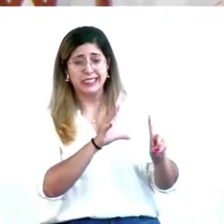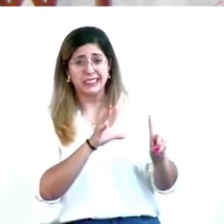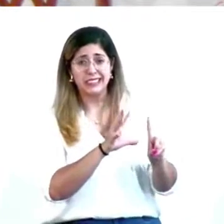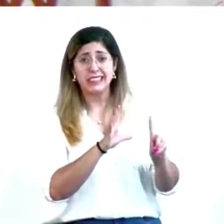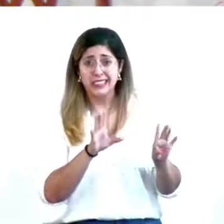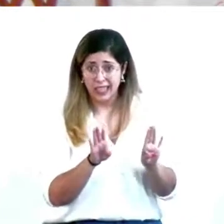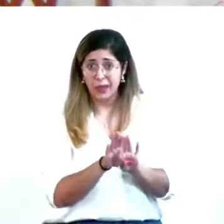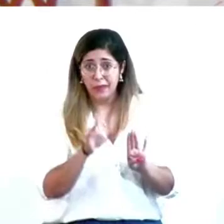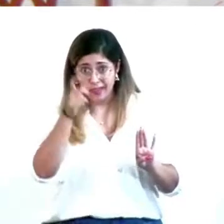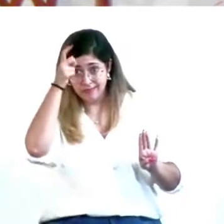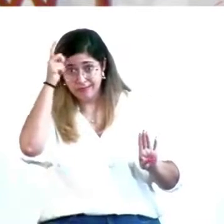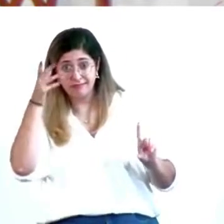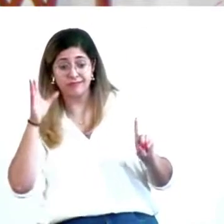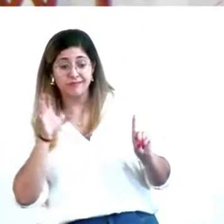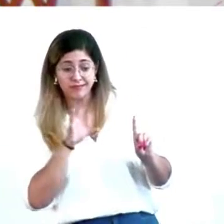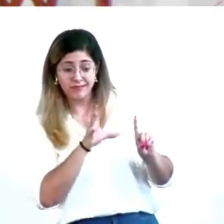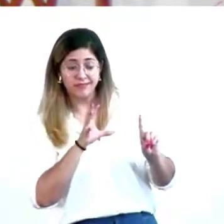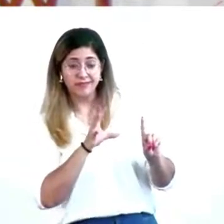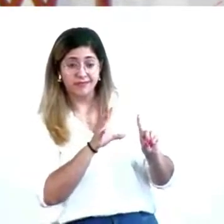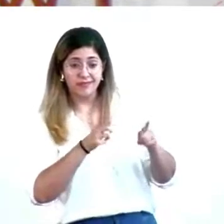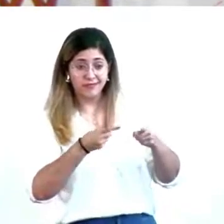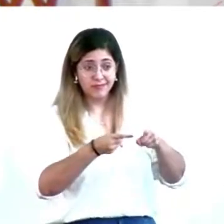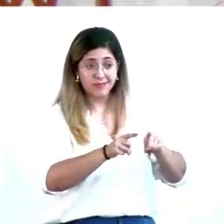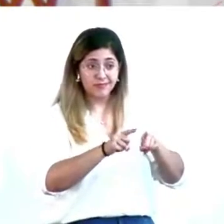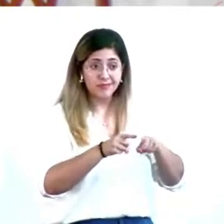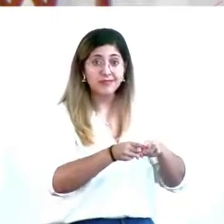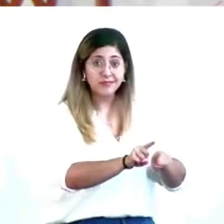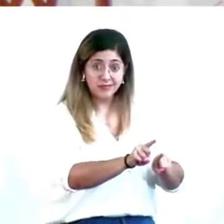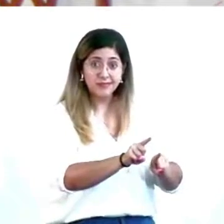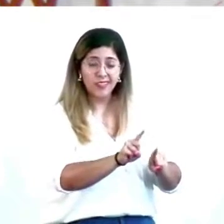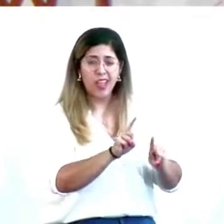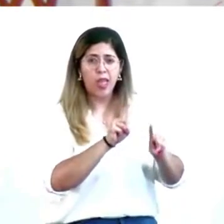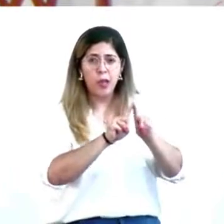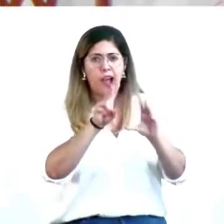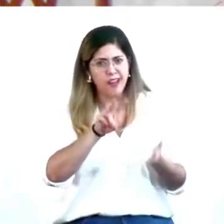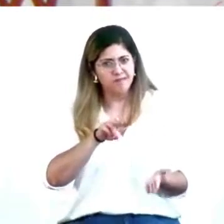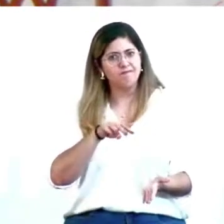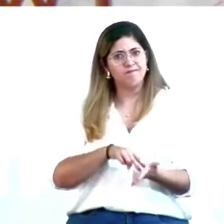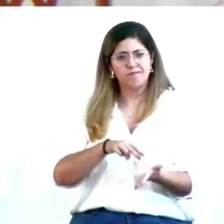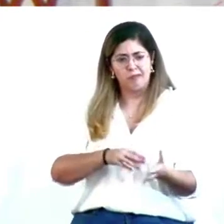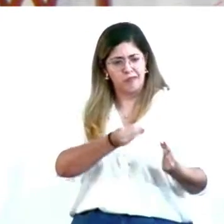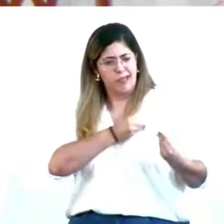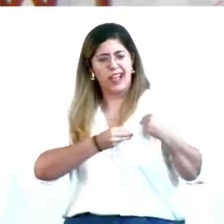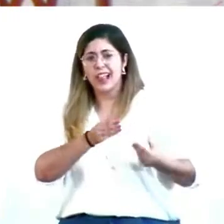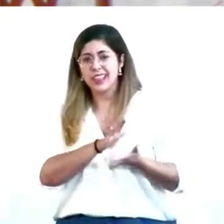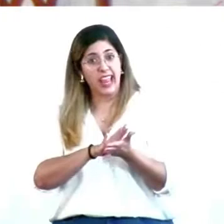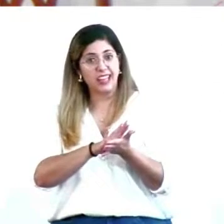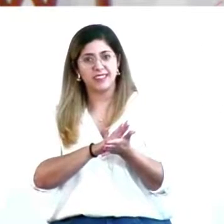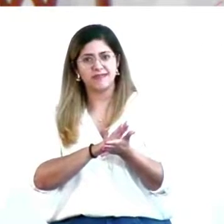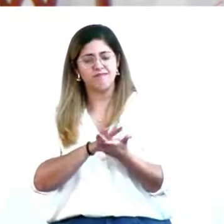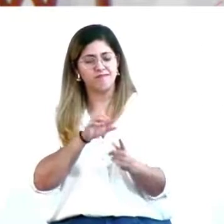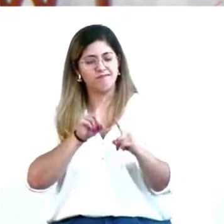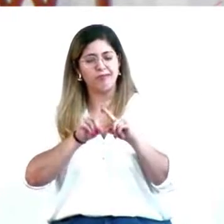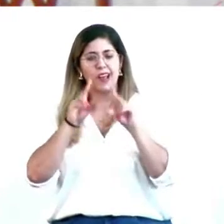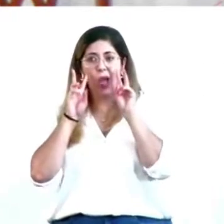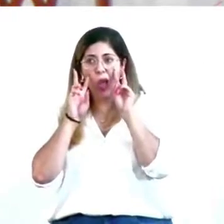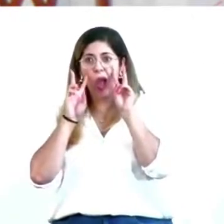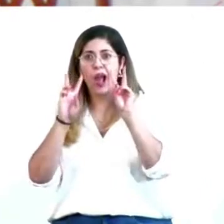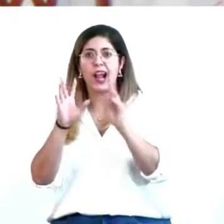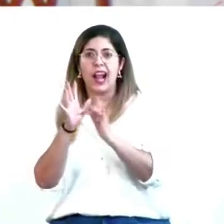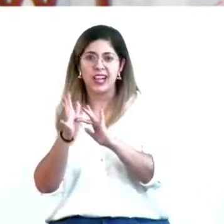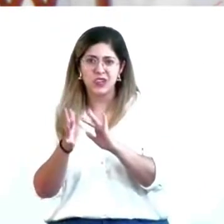Ele então passou por este mundo. Nós devemos olhar para esse